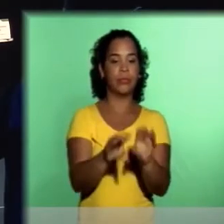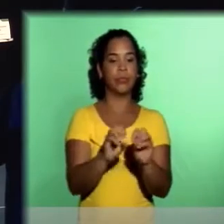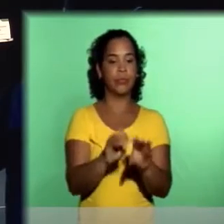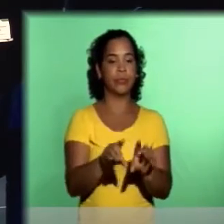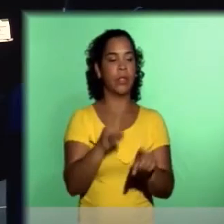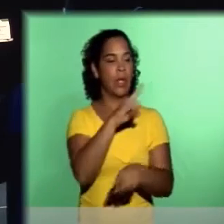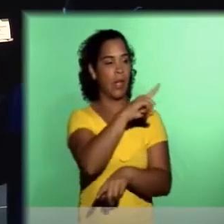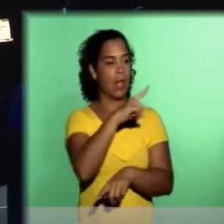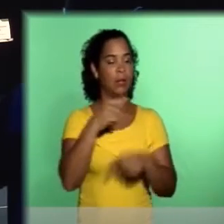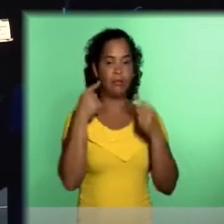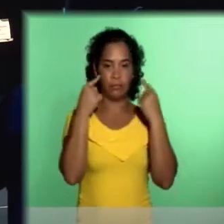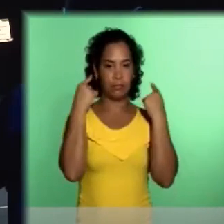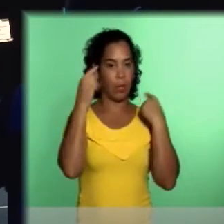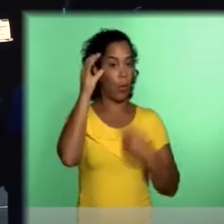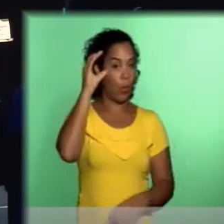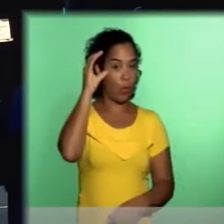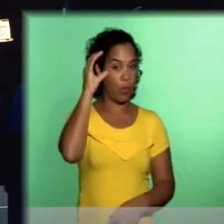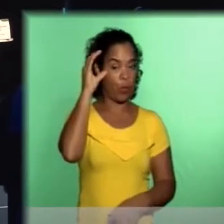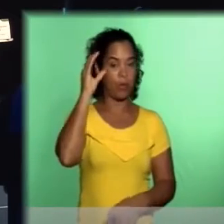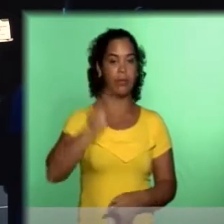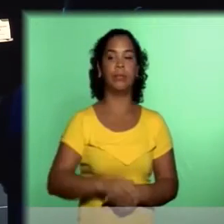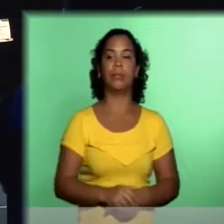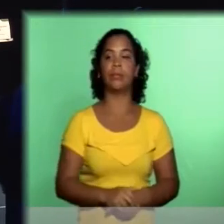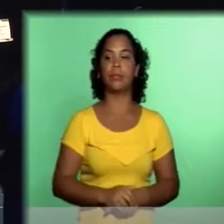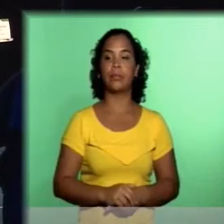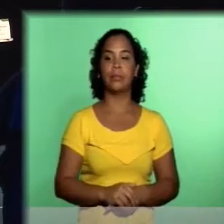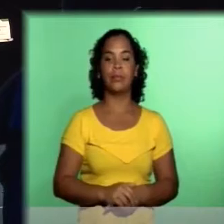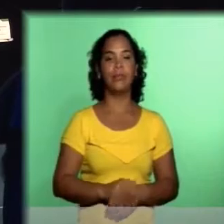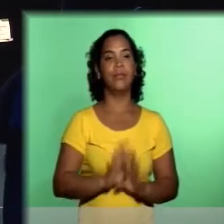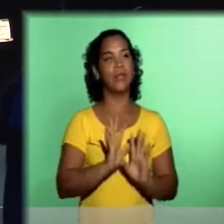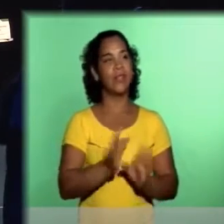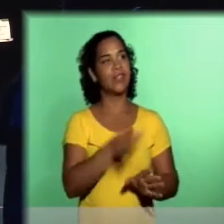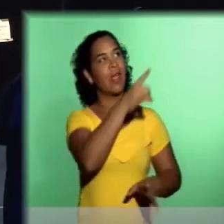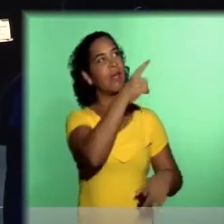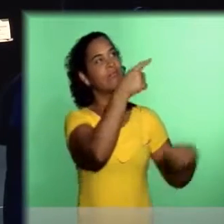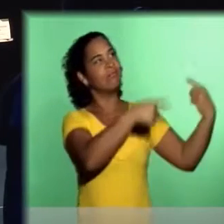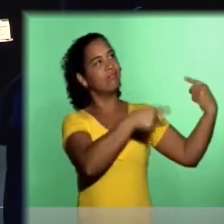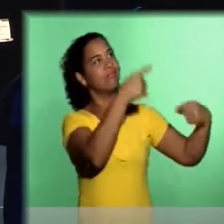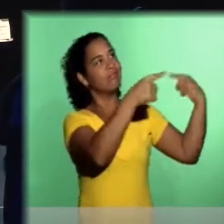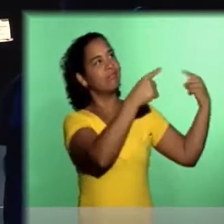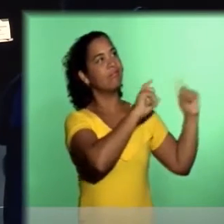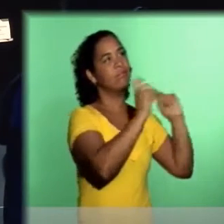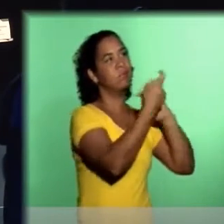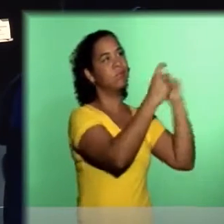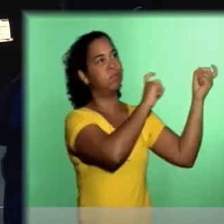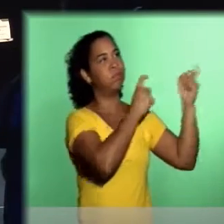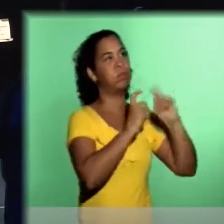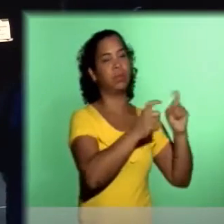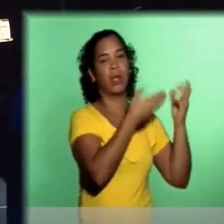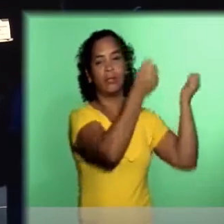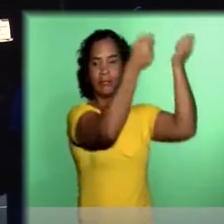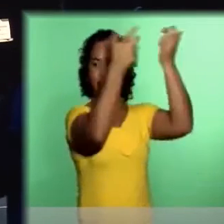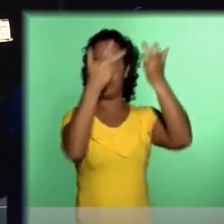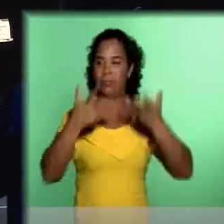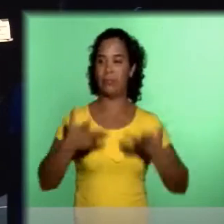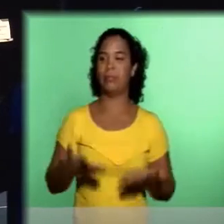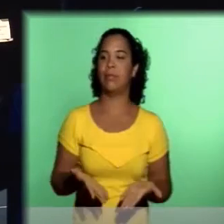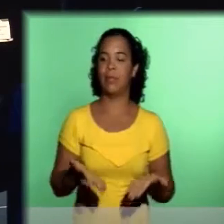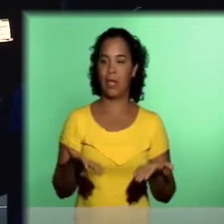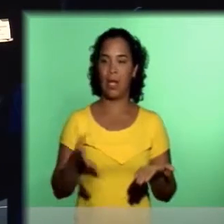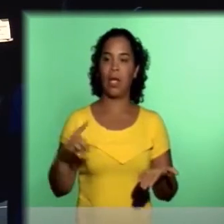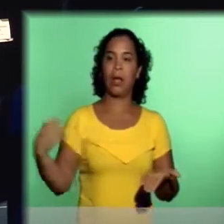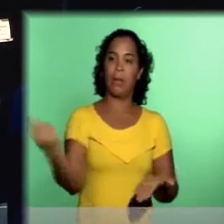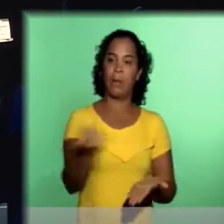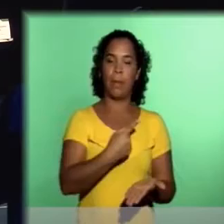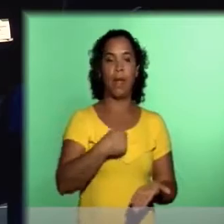Coreia. Eu recordo que tivemos a Conferência Mundial para a Educação para Todos